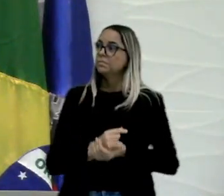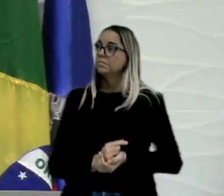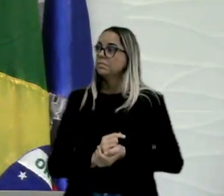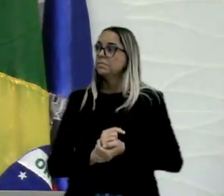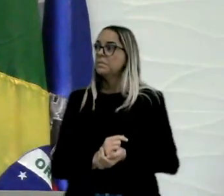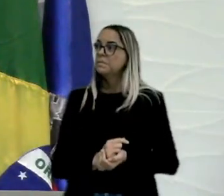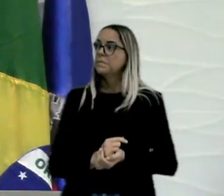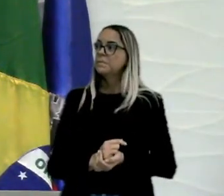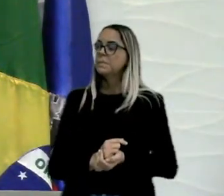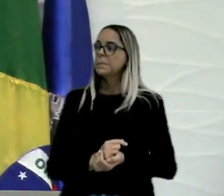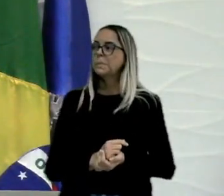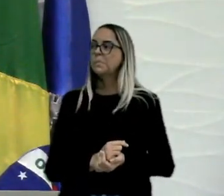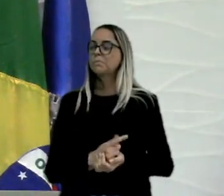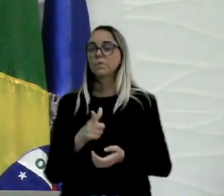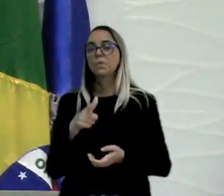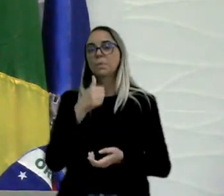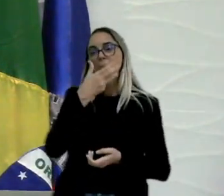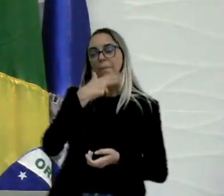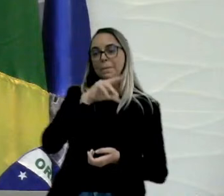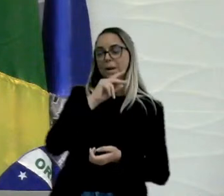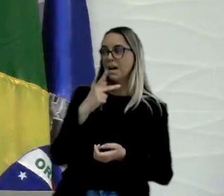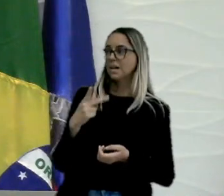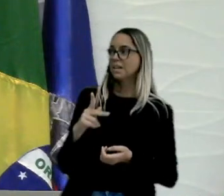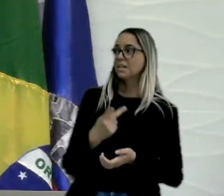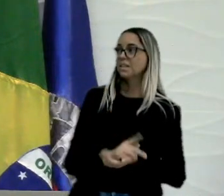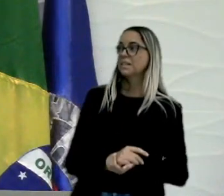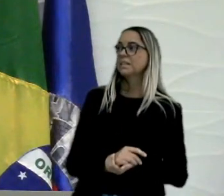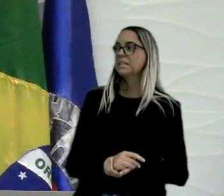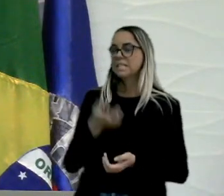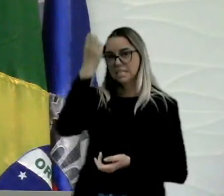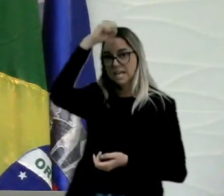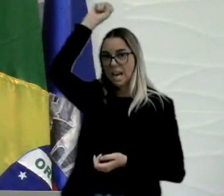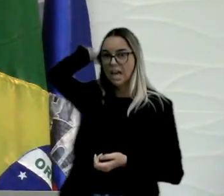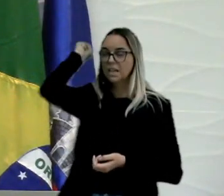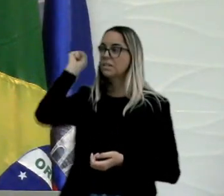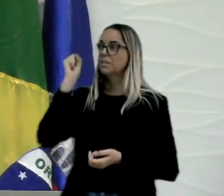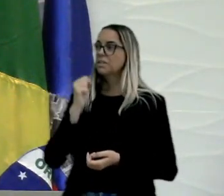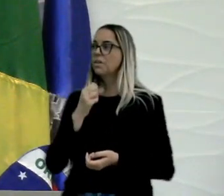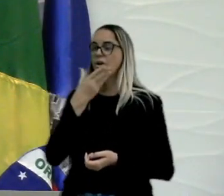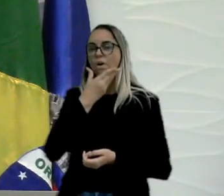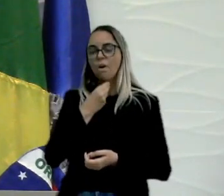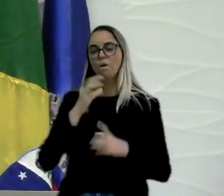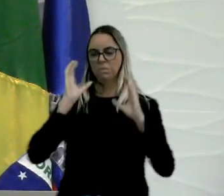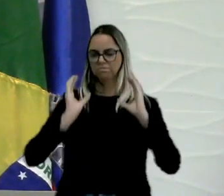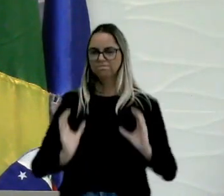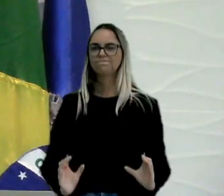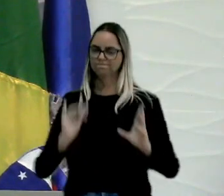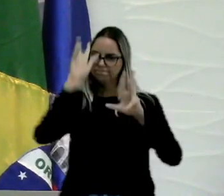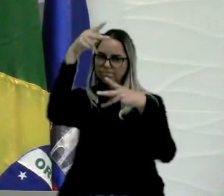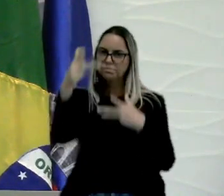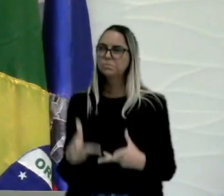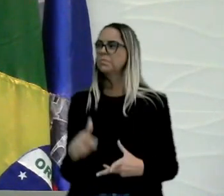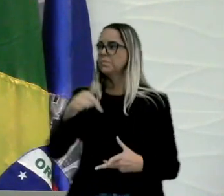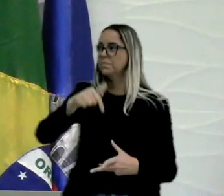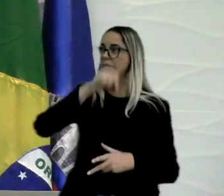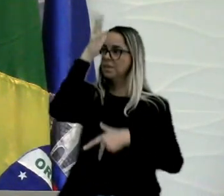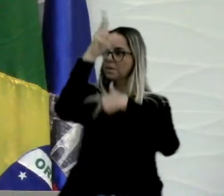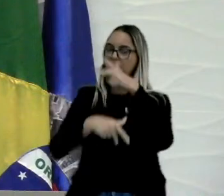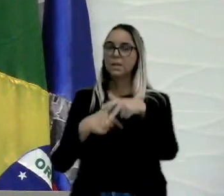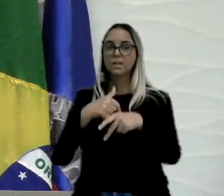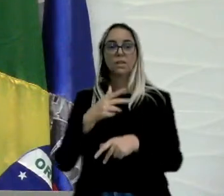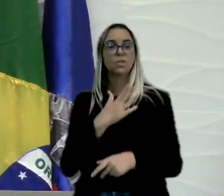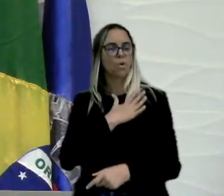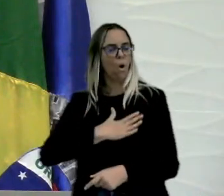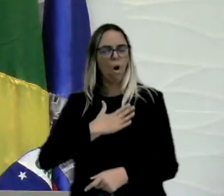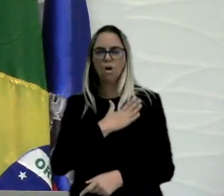vossa excelência o cidadão pai de Fado pai de Cid Clei grande cidadão do bem respeitado aqui em somet unaa viu que todo mundo gosta desse